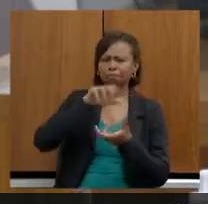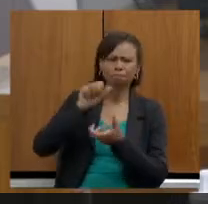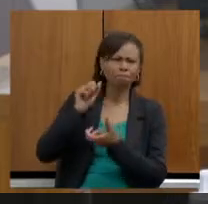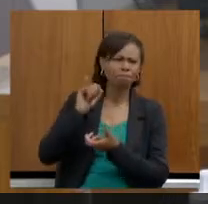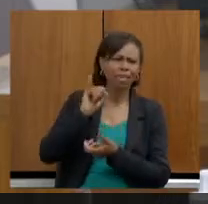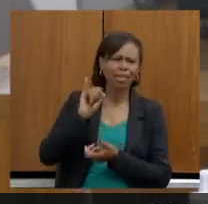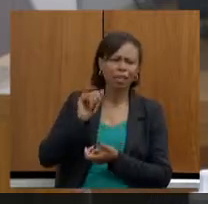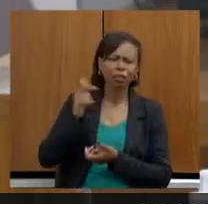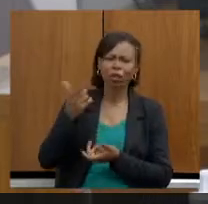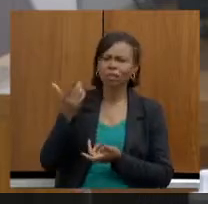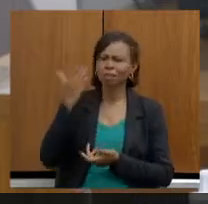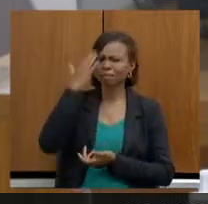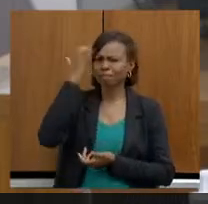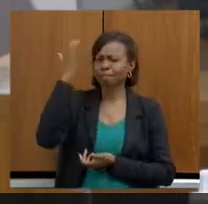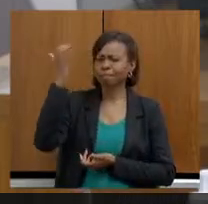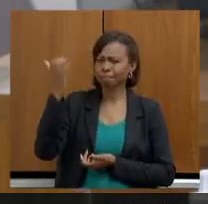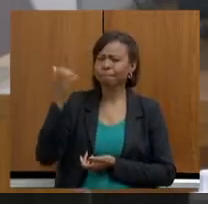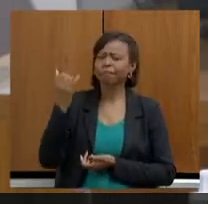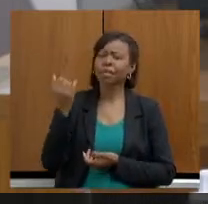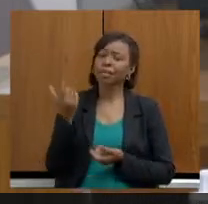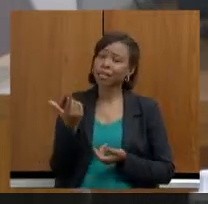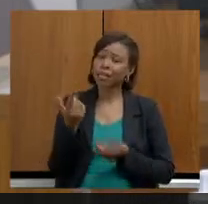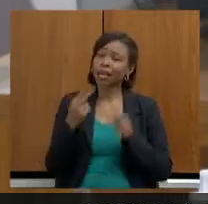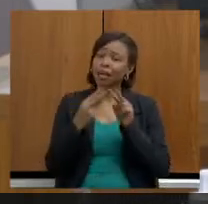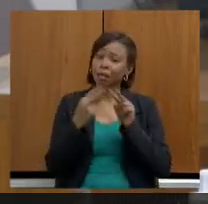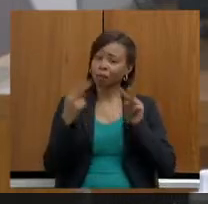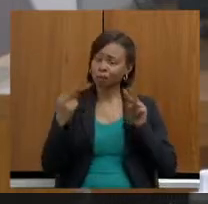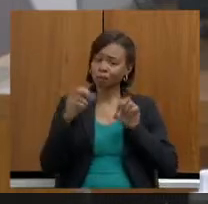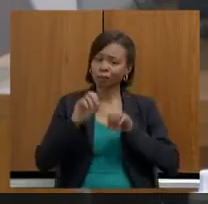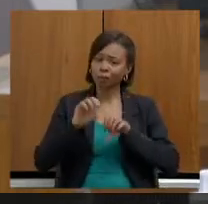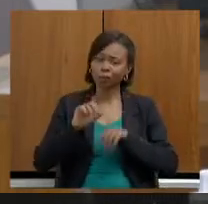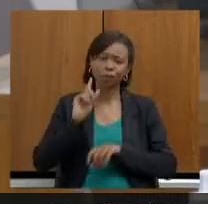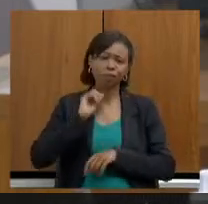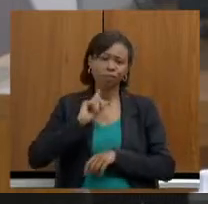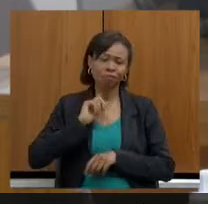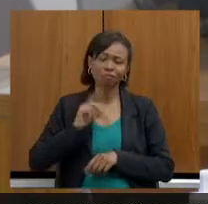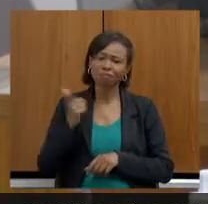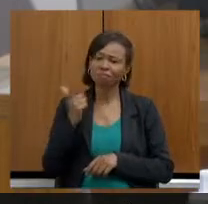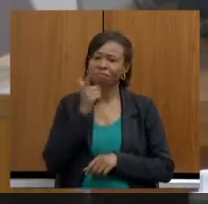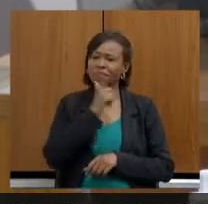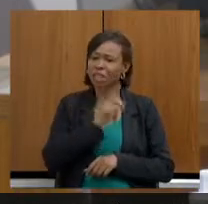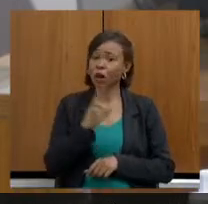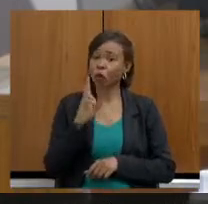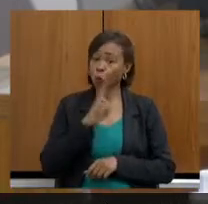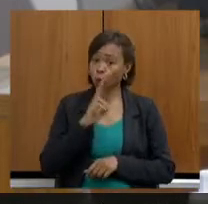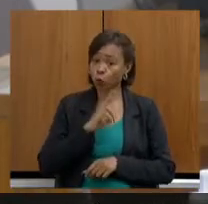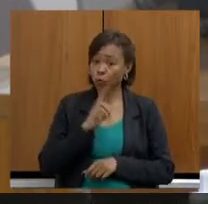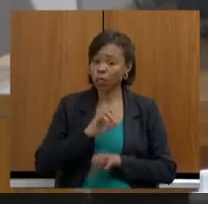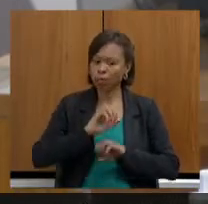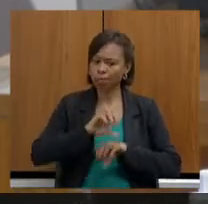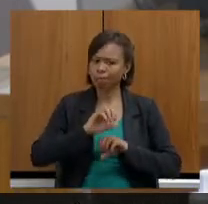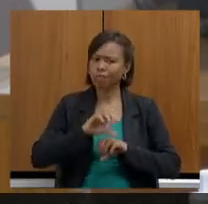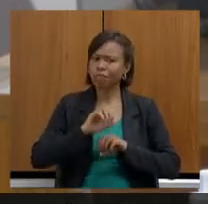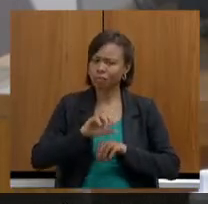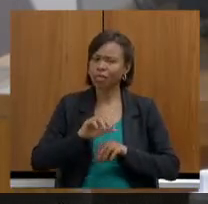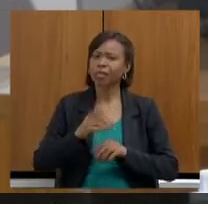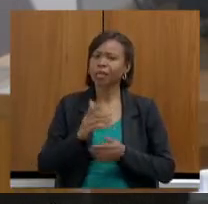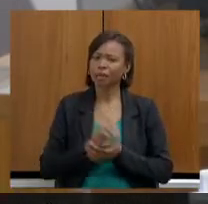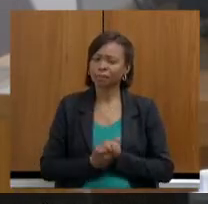importante que o ensino remoto de Minas Conseguiu dar com a urgência a emergência necessária para que